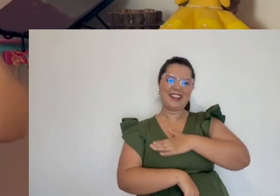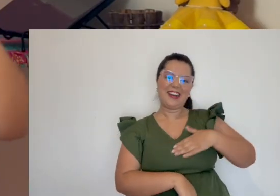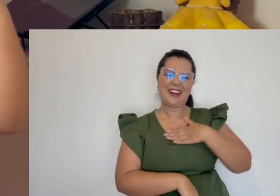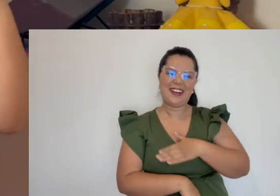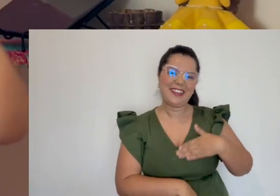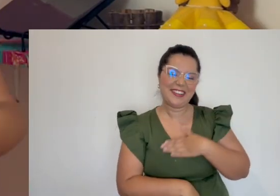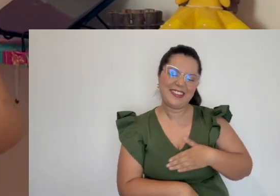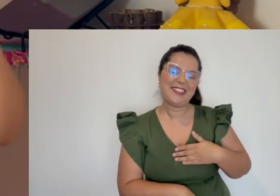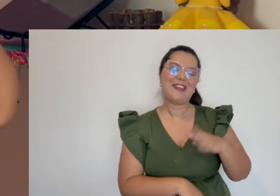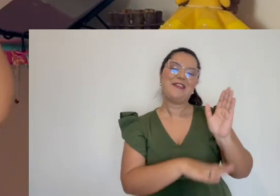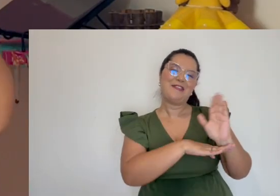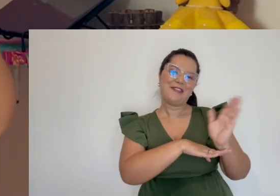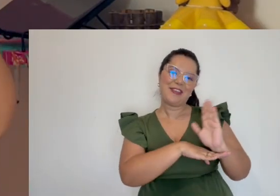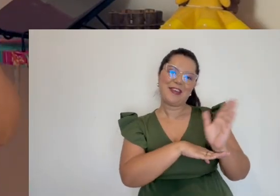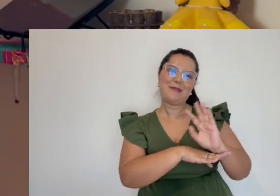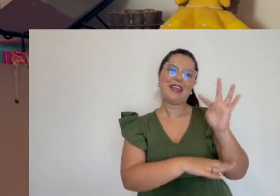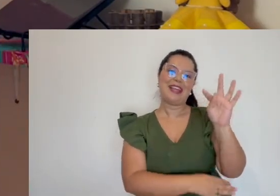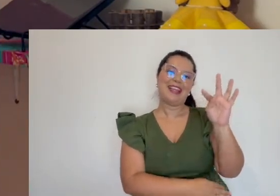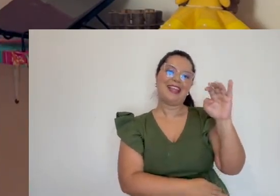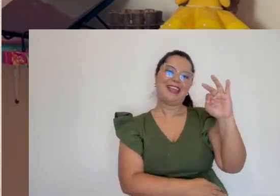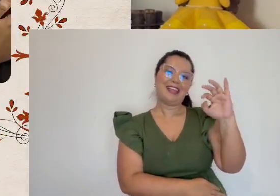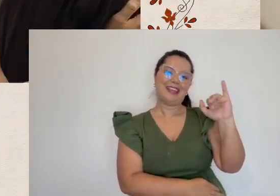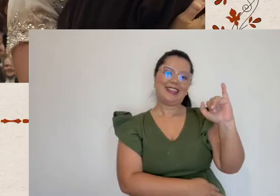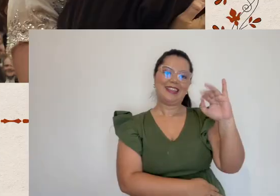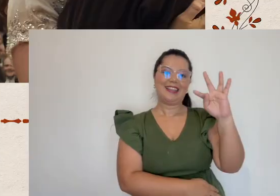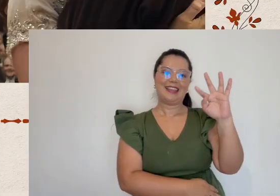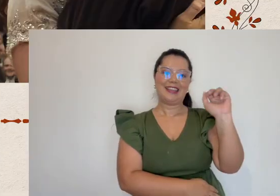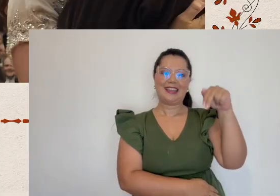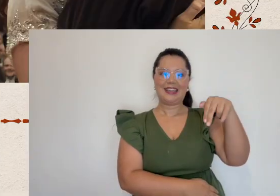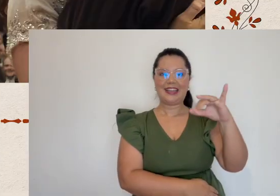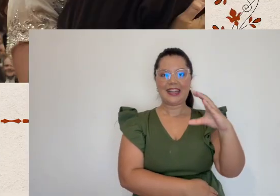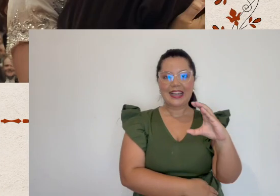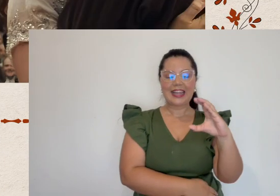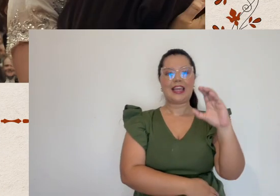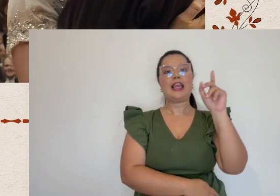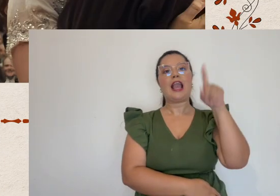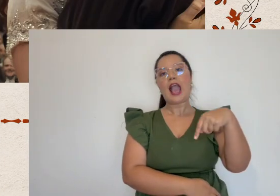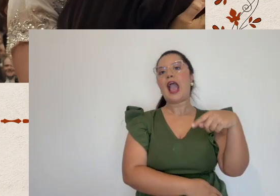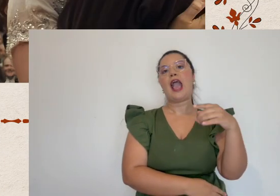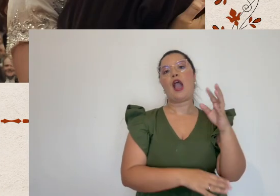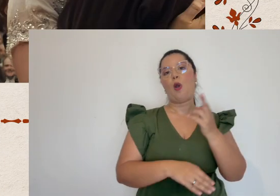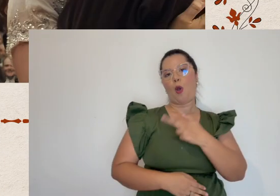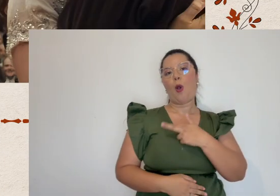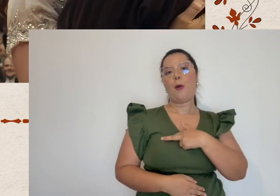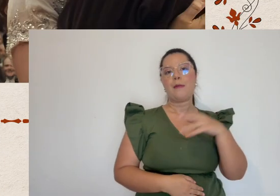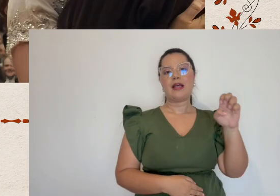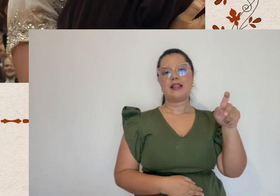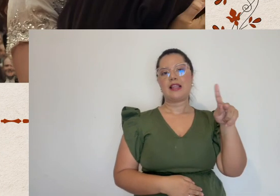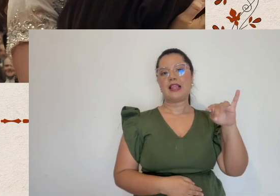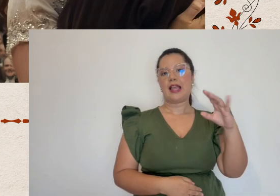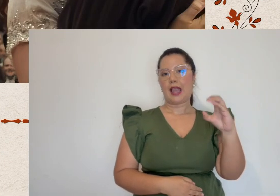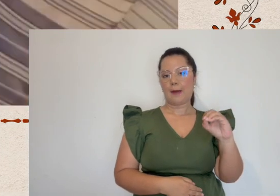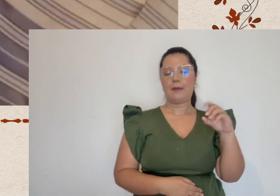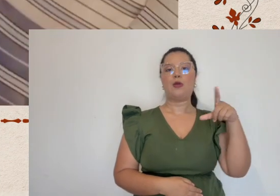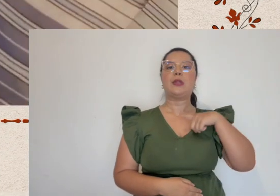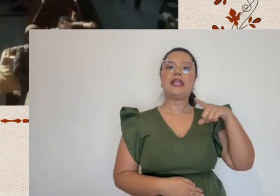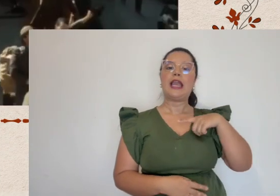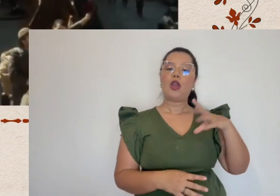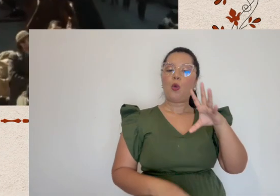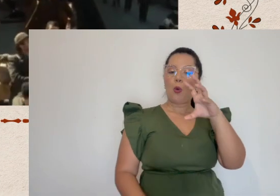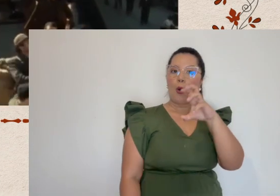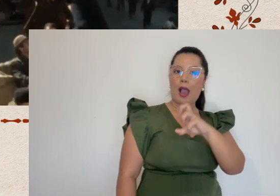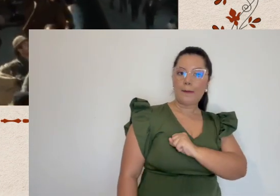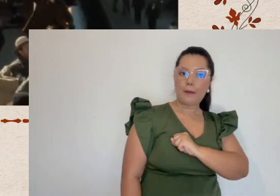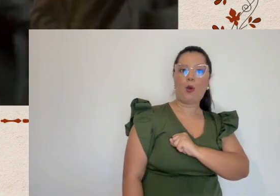meu filme favorito da vida, Titanic. Titanic é um romance épico. Ele traz o